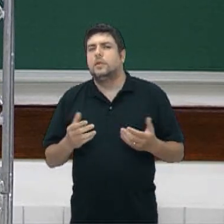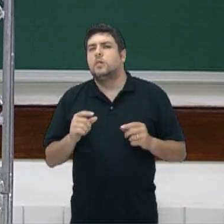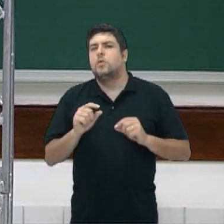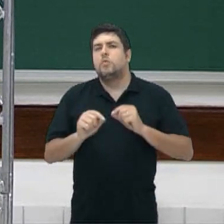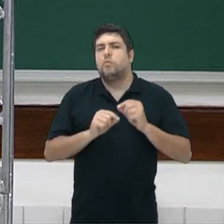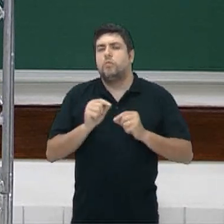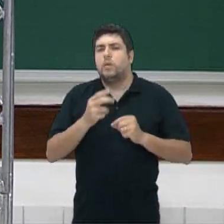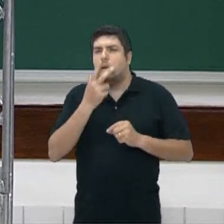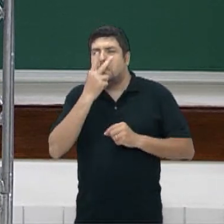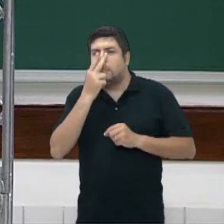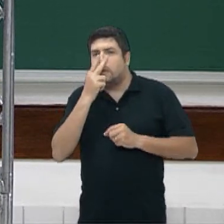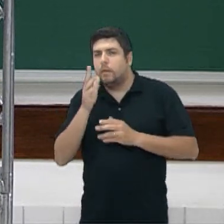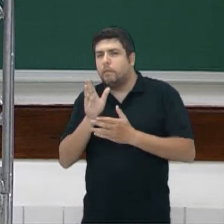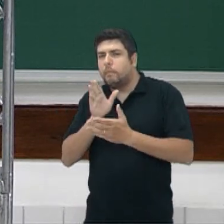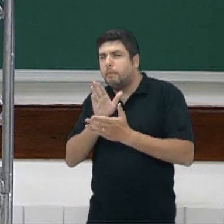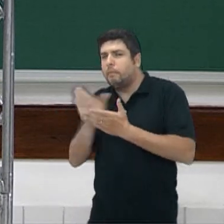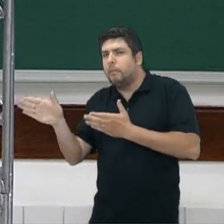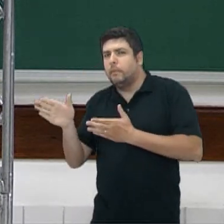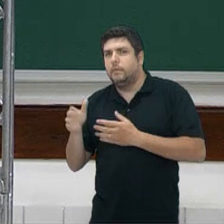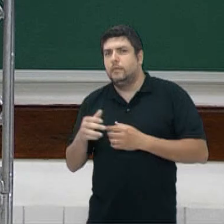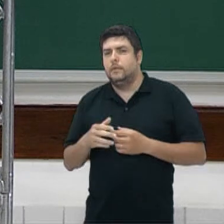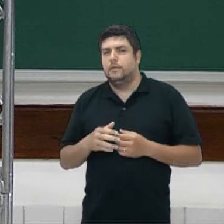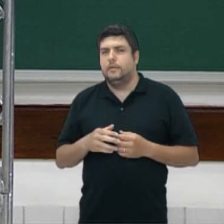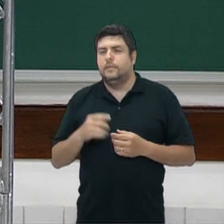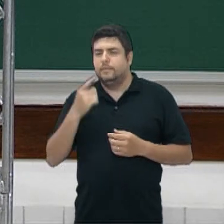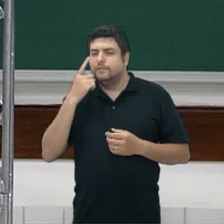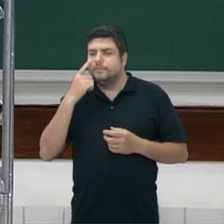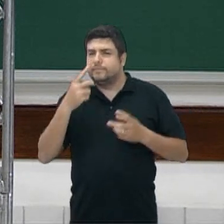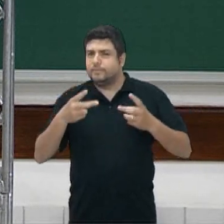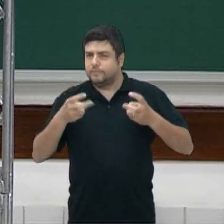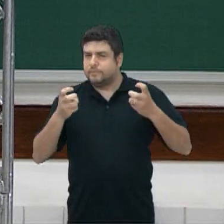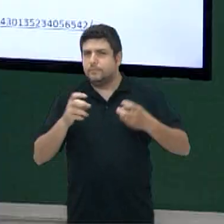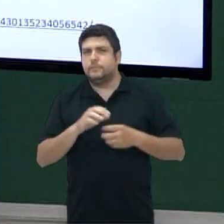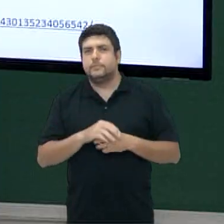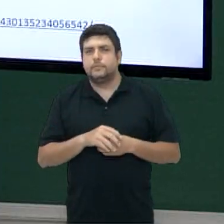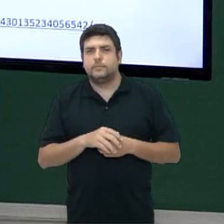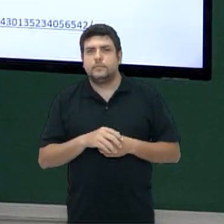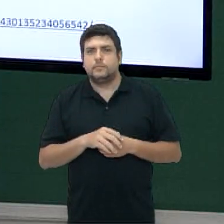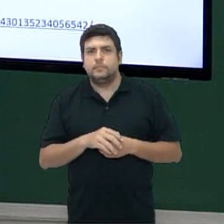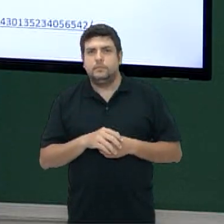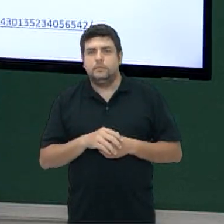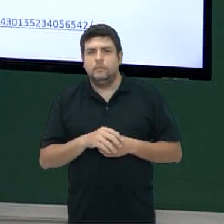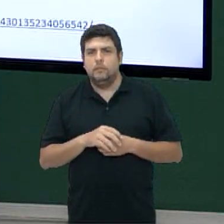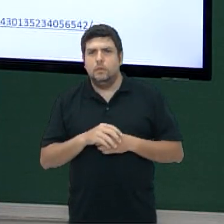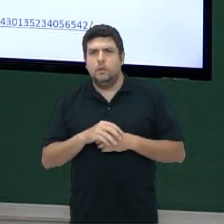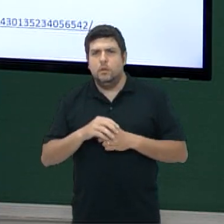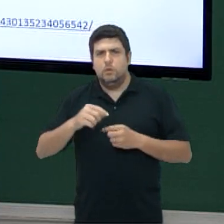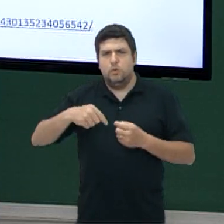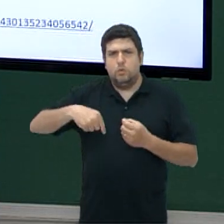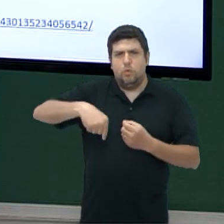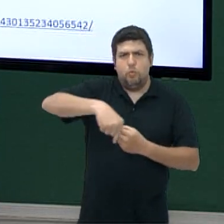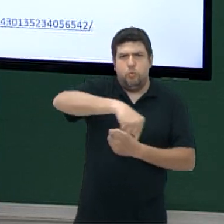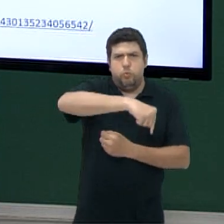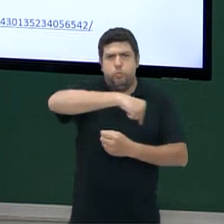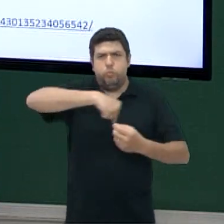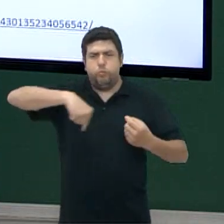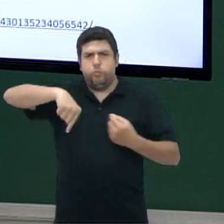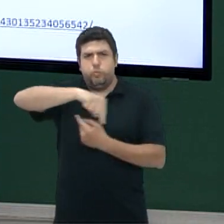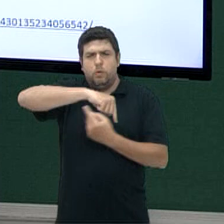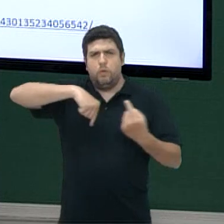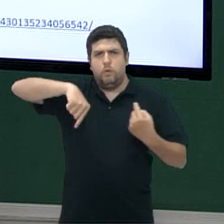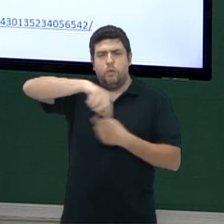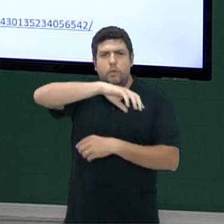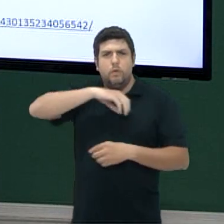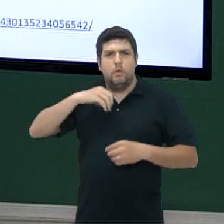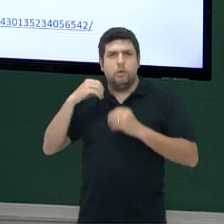pela tangente. O que acaba acontecendo? Quando o martelo é solto nessa posição, o vetor velocidade